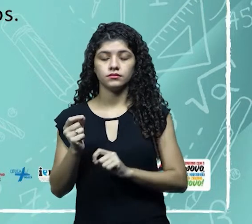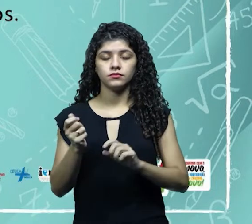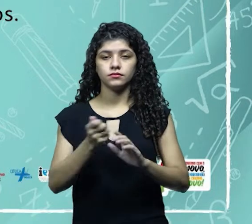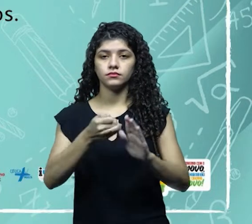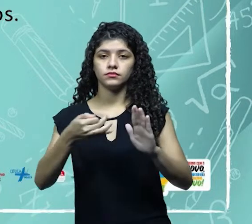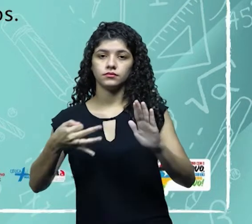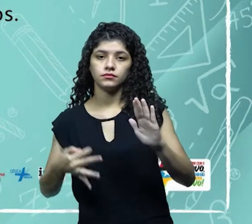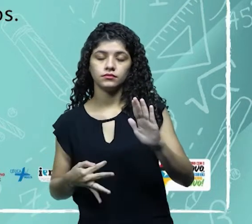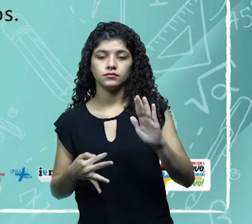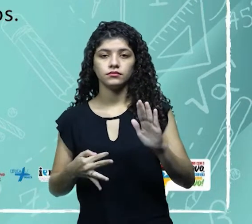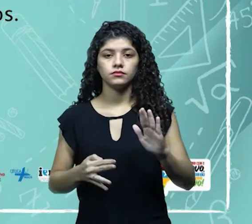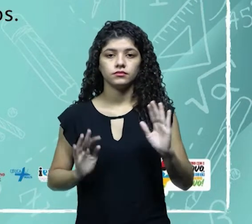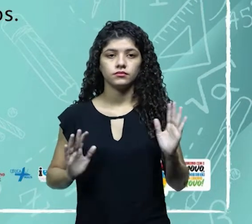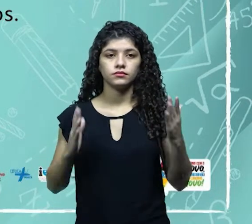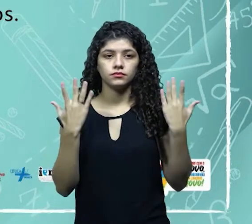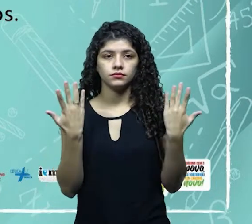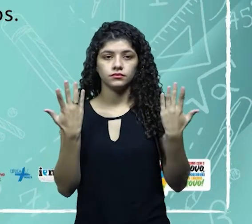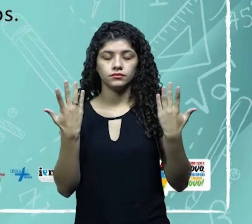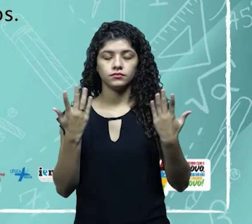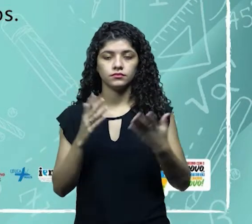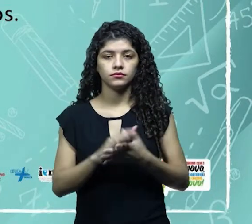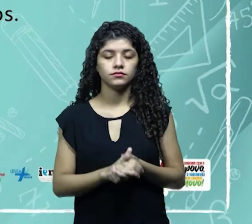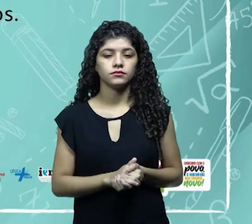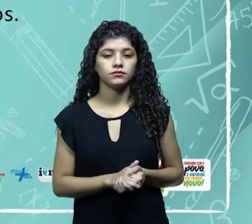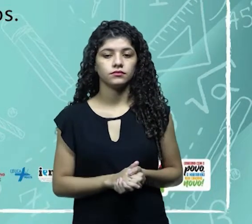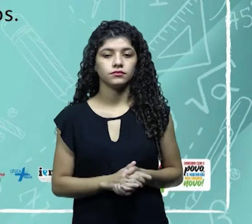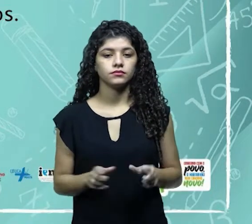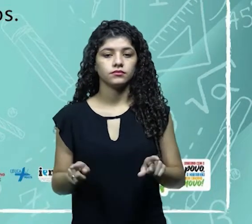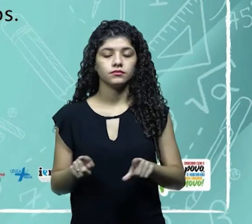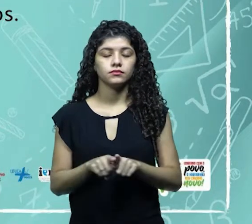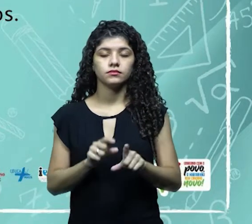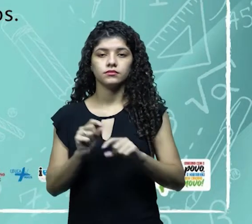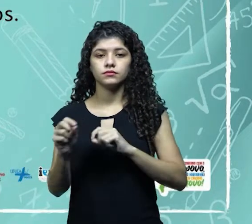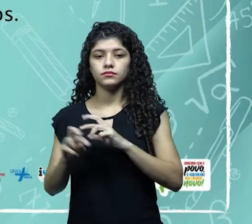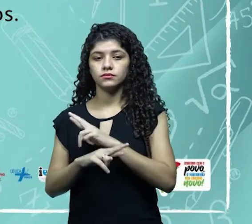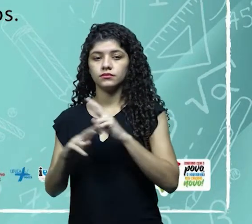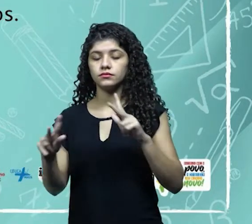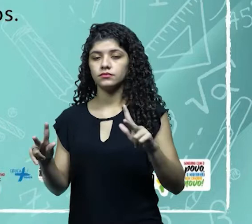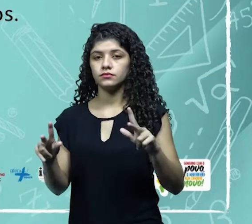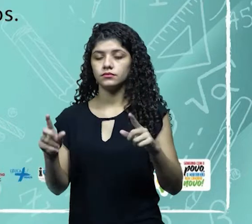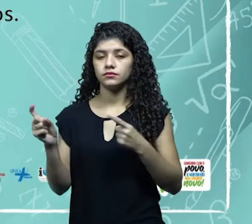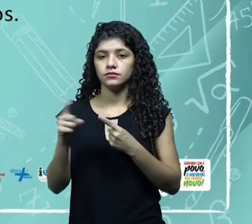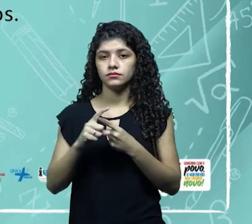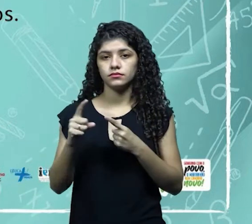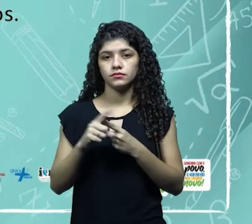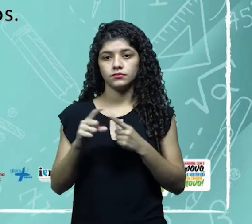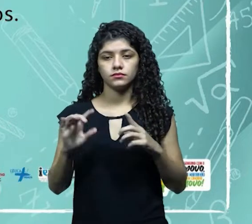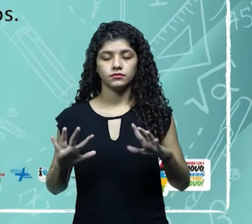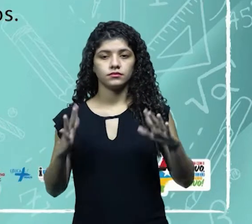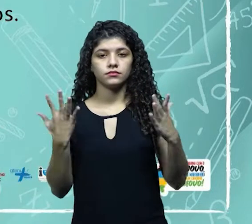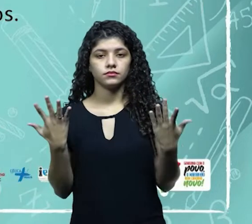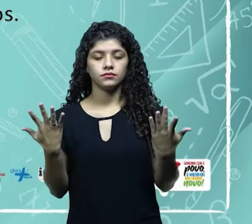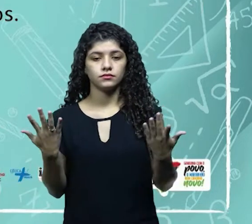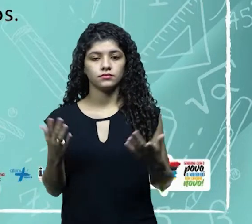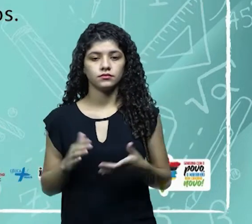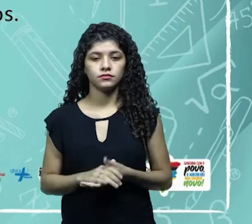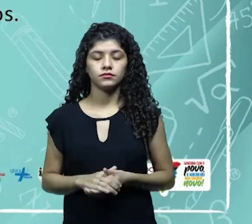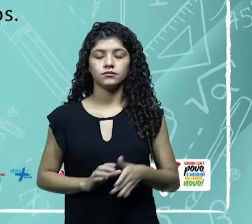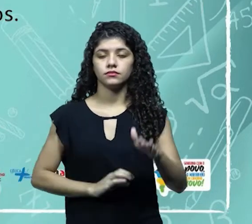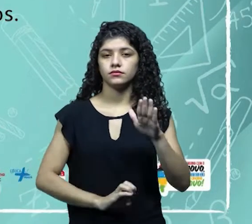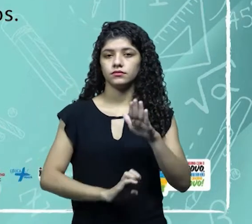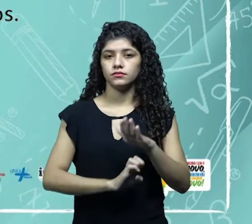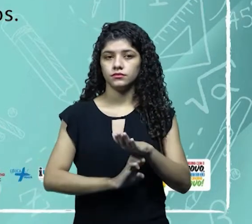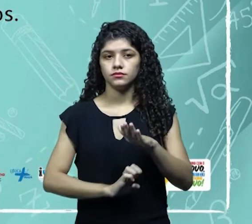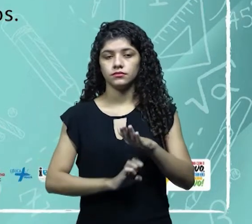também a caracterização de um evento né e a gente diferenciou né os diversos tipos de eventos